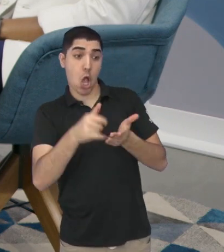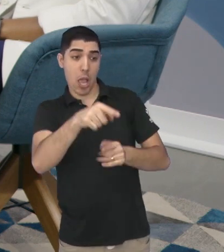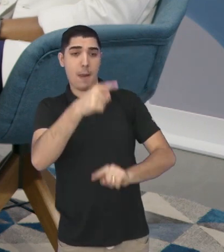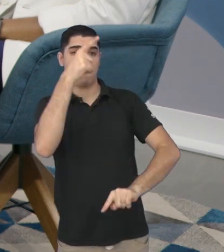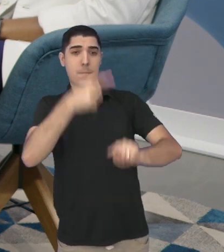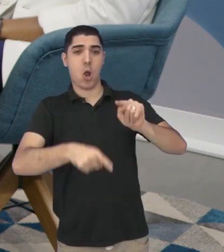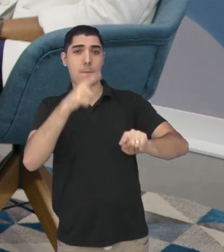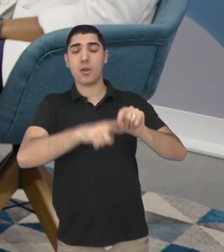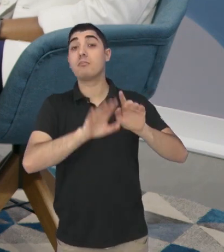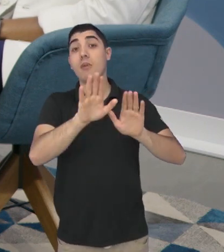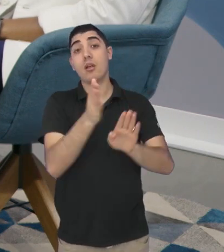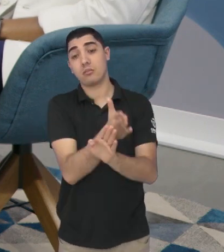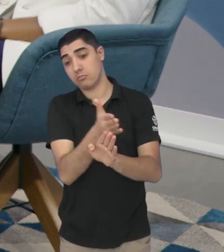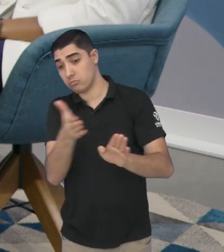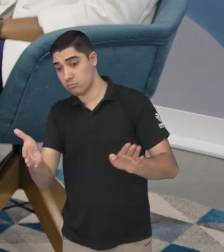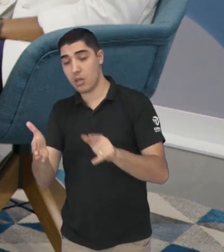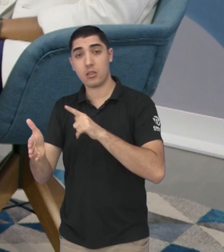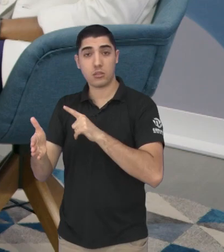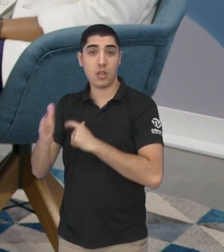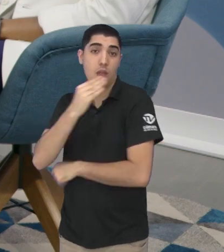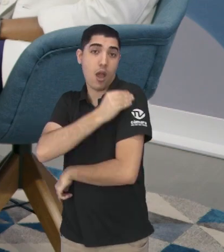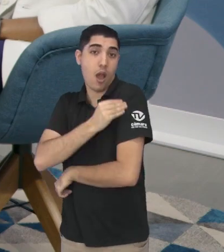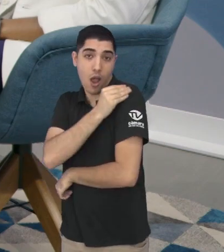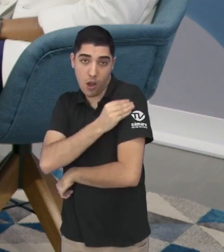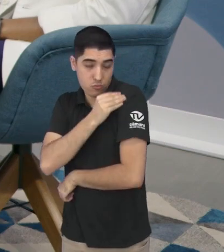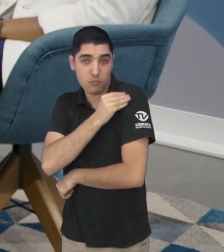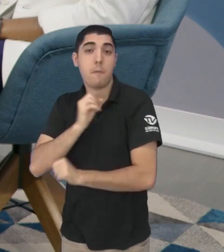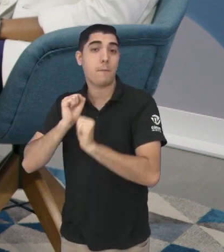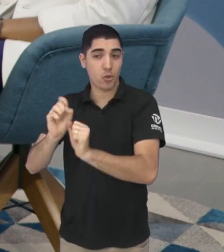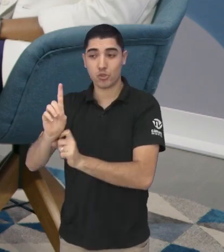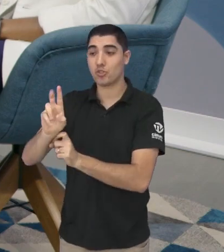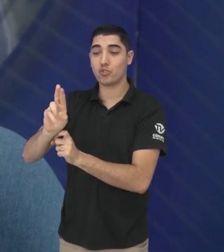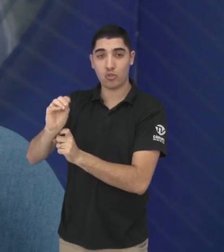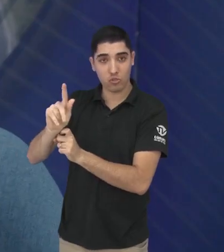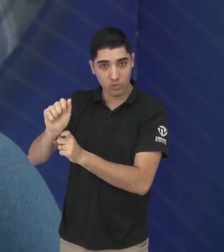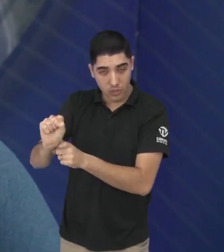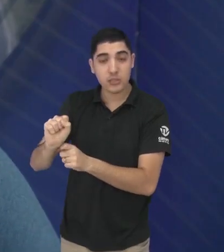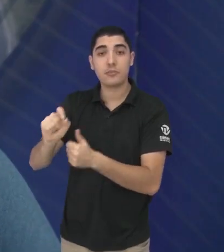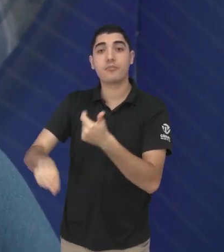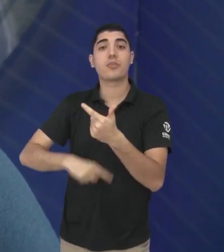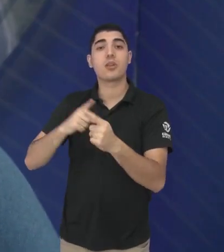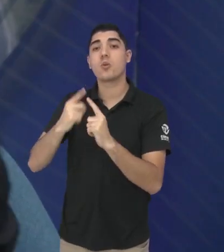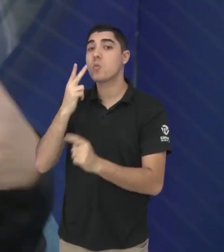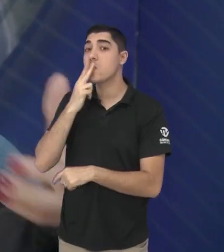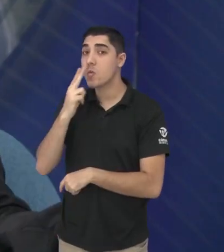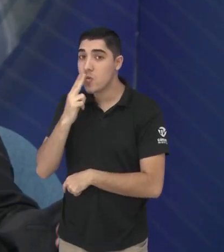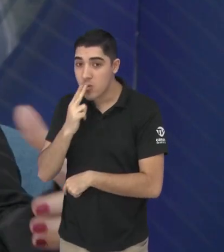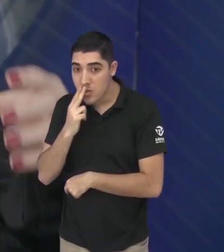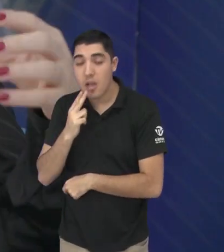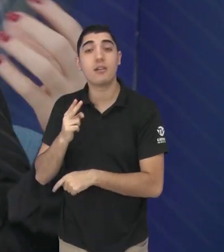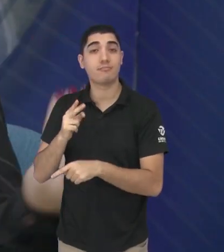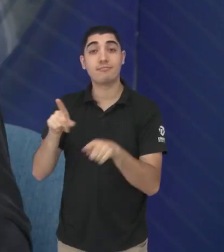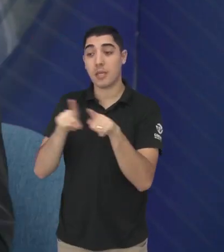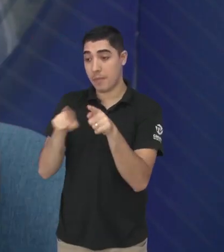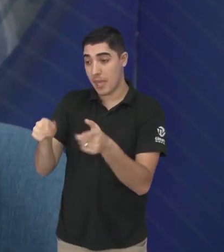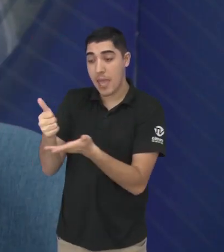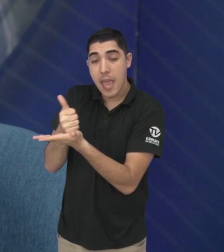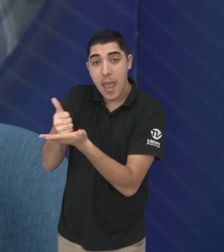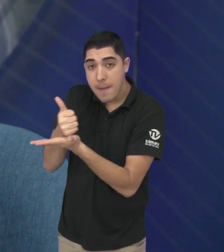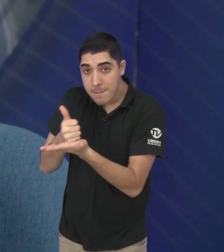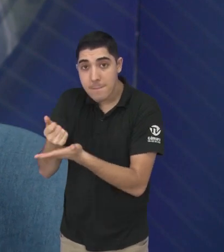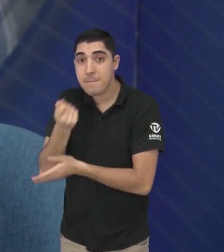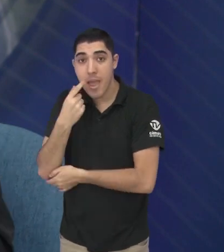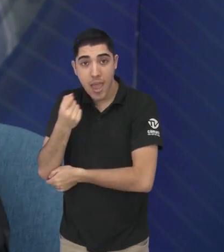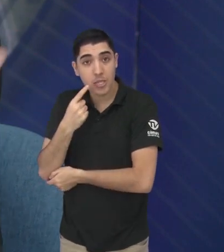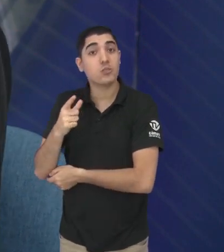ilícitas, mas a gente tem também, claro, o álcool, a bebida alcoólica, os cigarros, os próprios medicamentos, e a gente tem que lutar